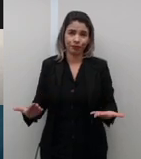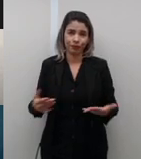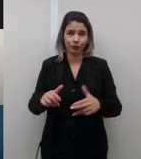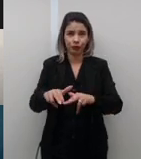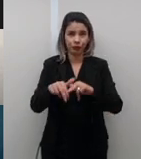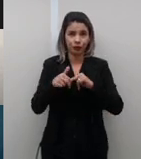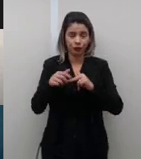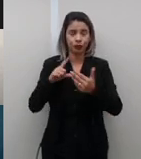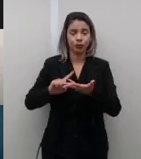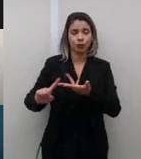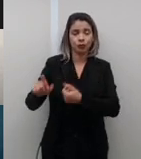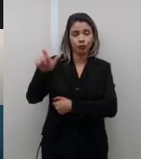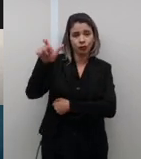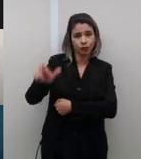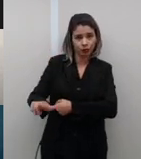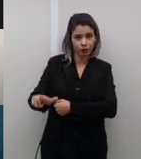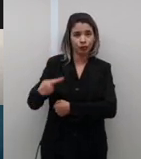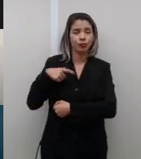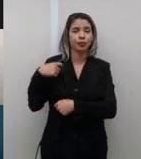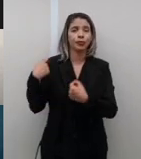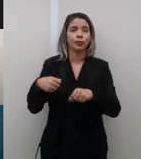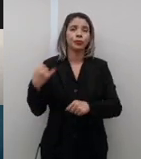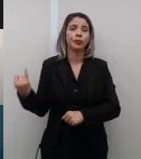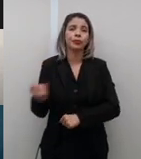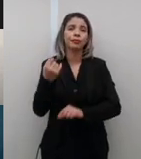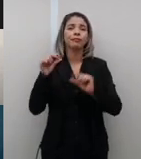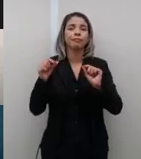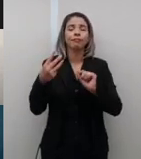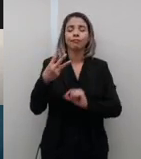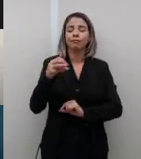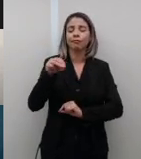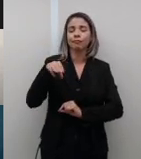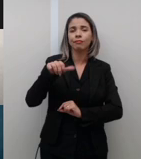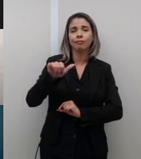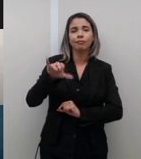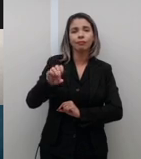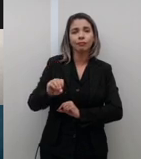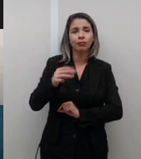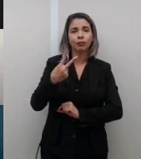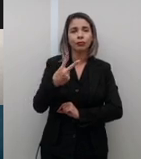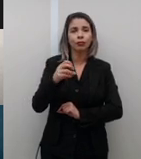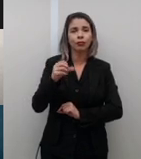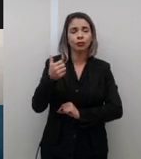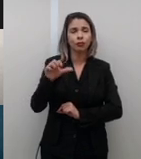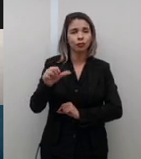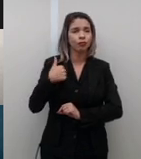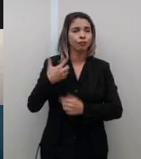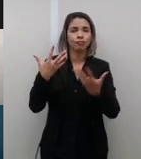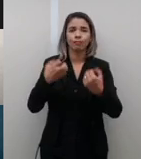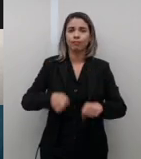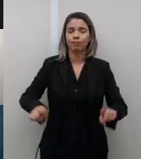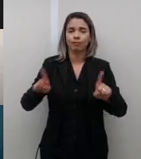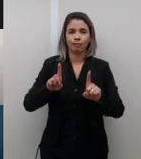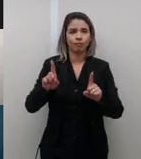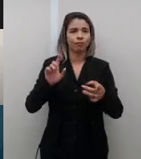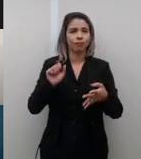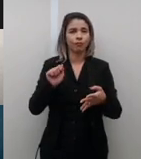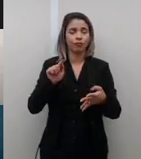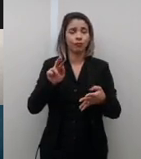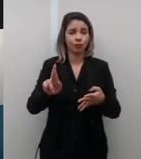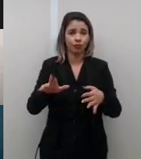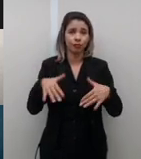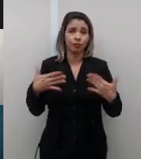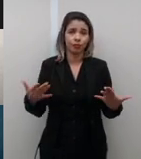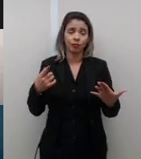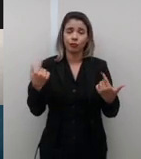é necessário ressaltar que em 30 de maio de 2019, não conhecido o agravo em recurso especial, porquanto não atacados especificamente